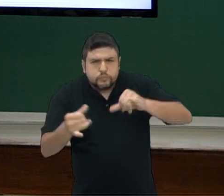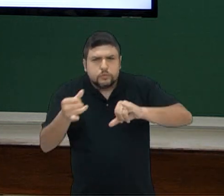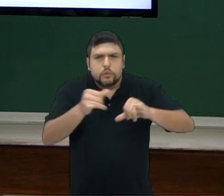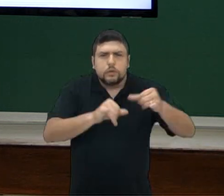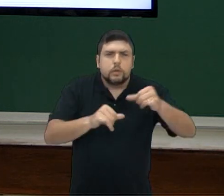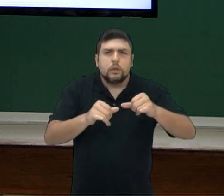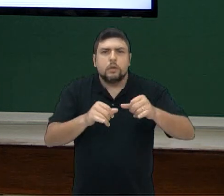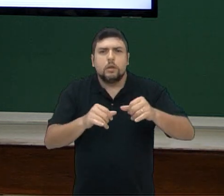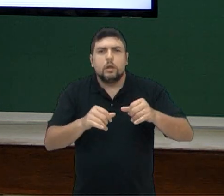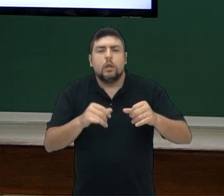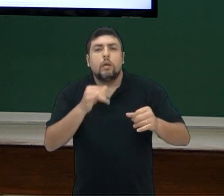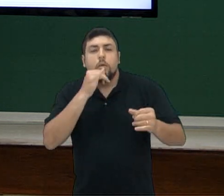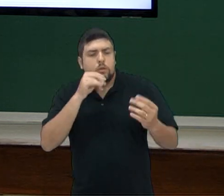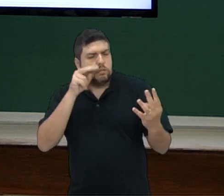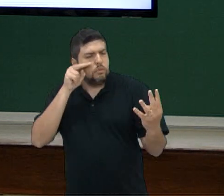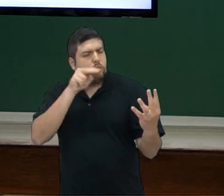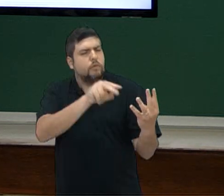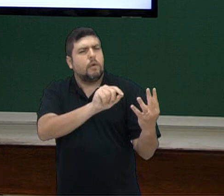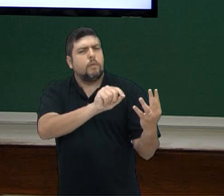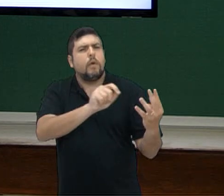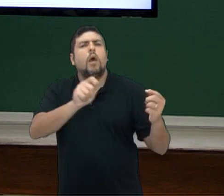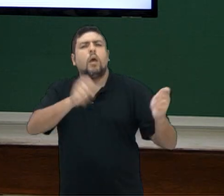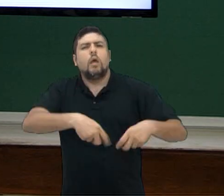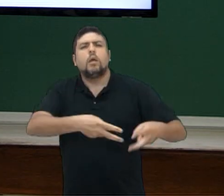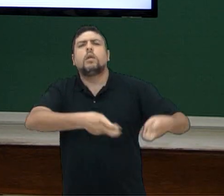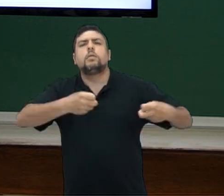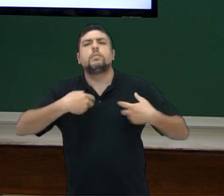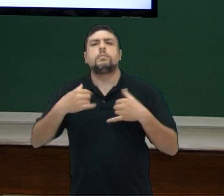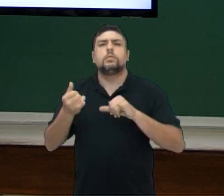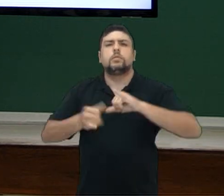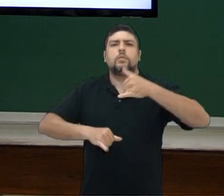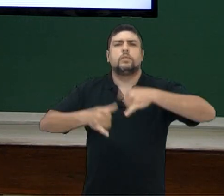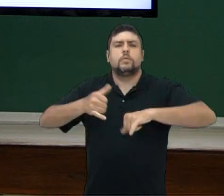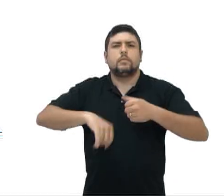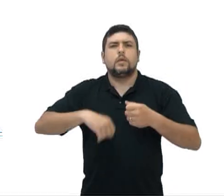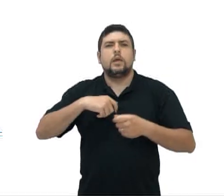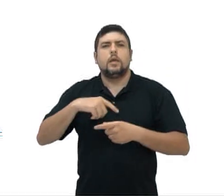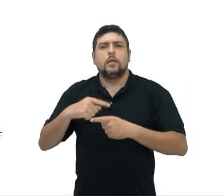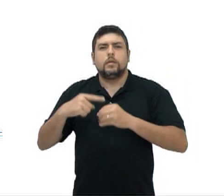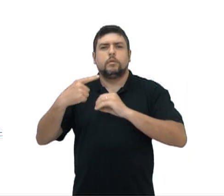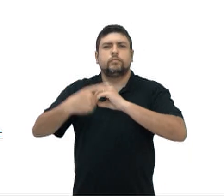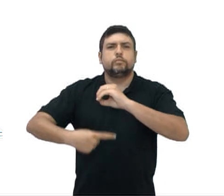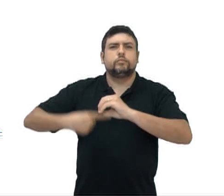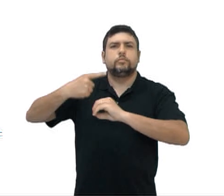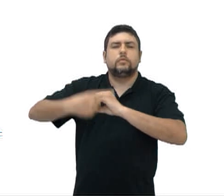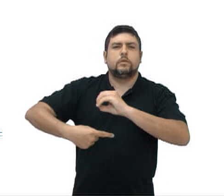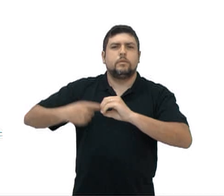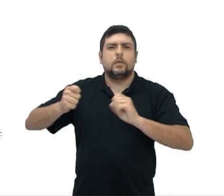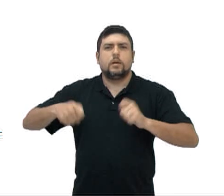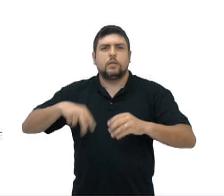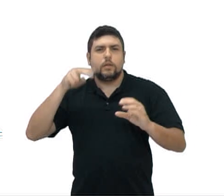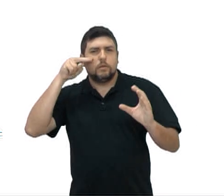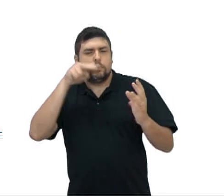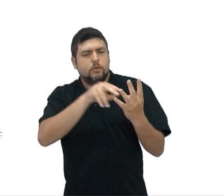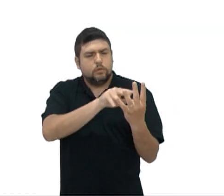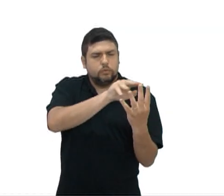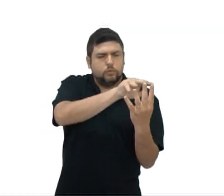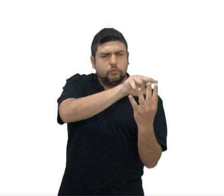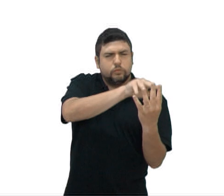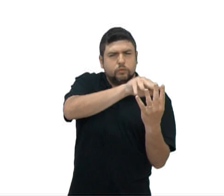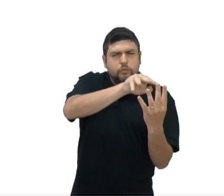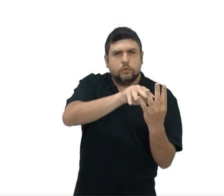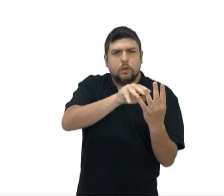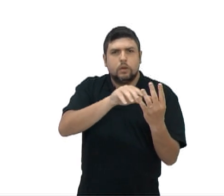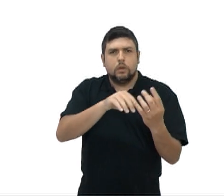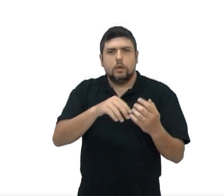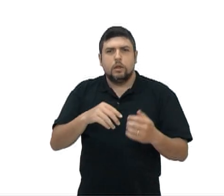eu digo do que é feito. E aí você tem a estrutura atômica. Por intermédio disso, dos trabalhos de Joseph Fraunhofer,